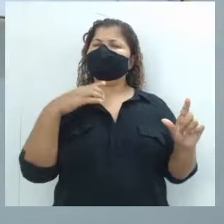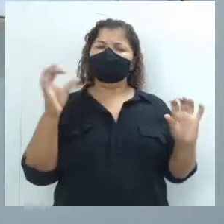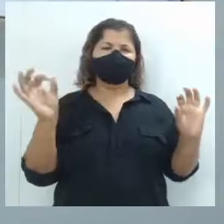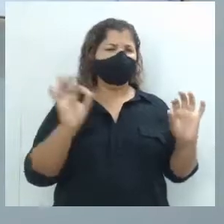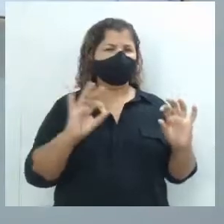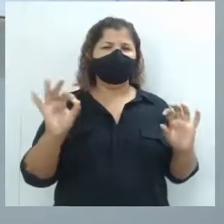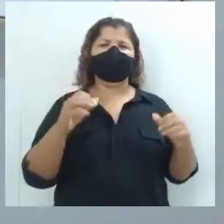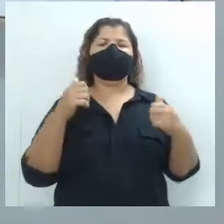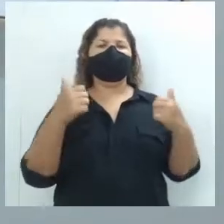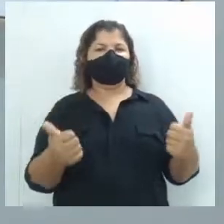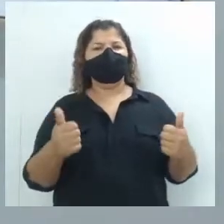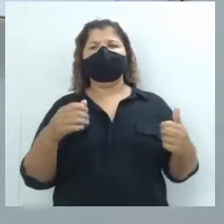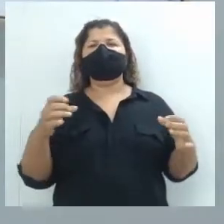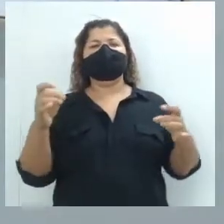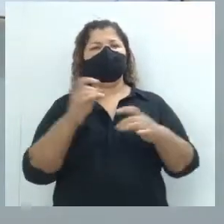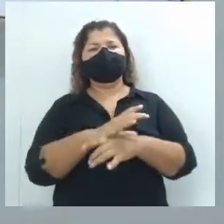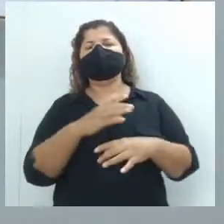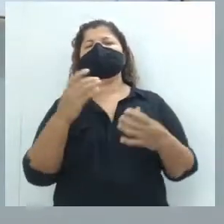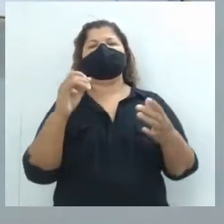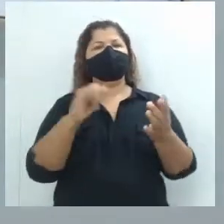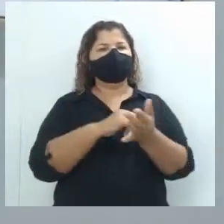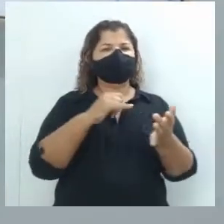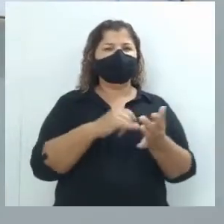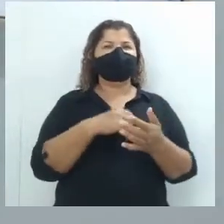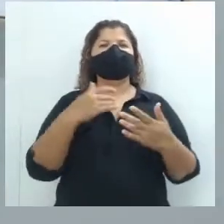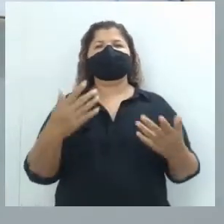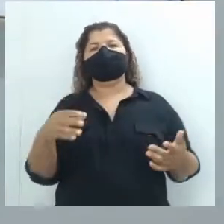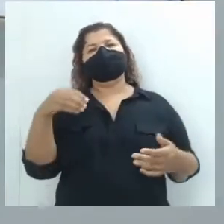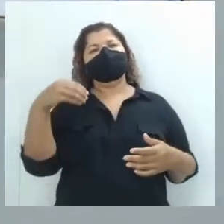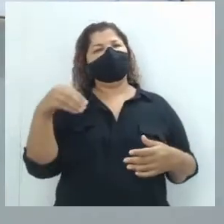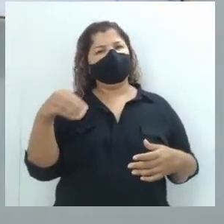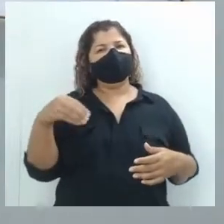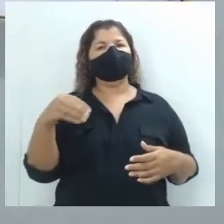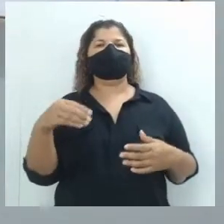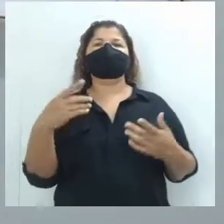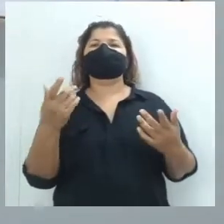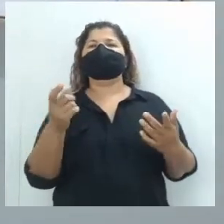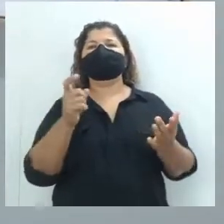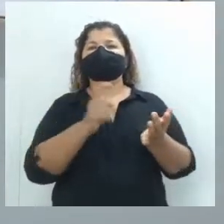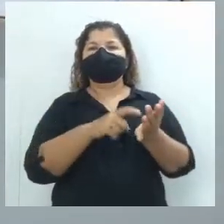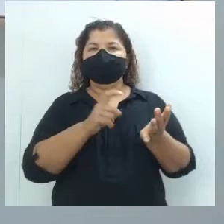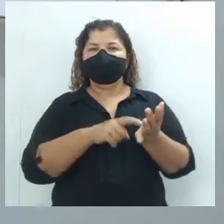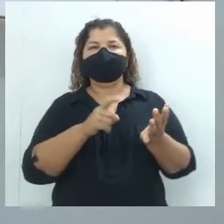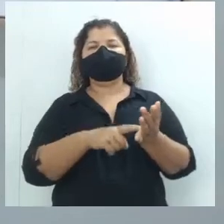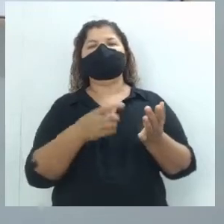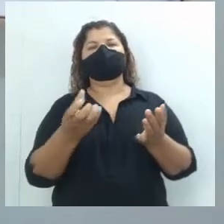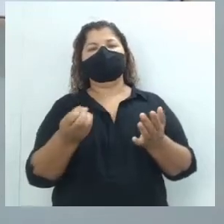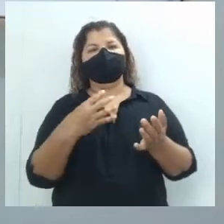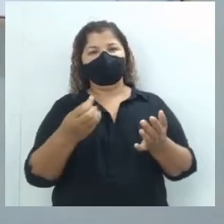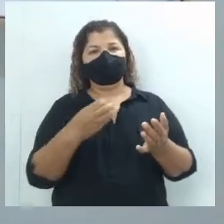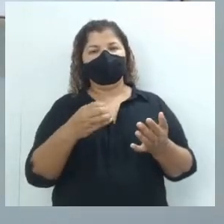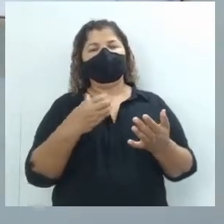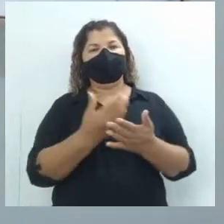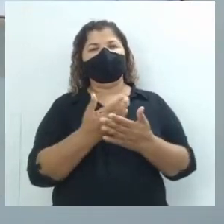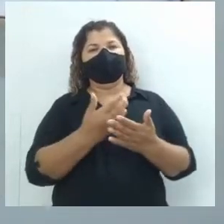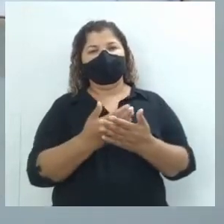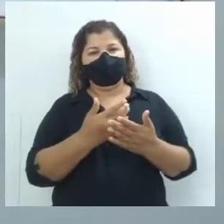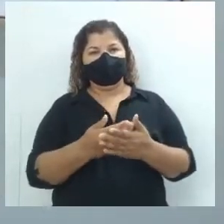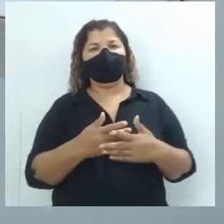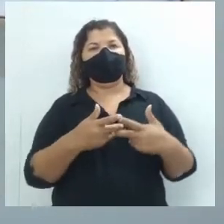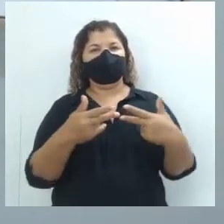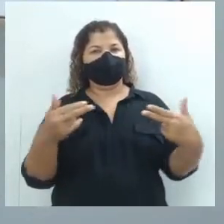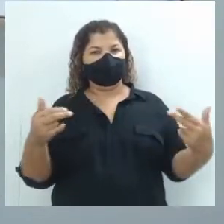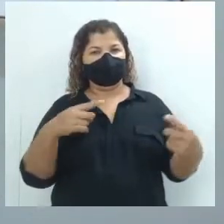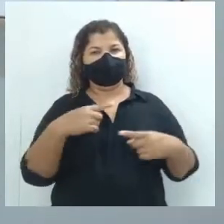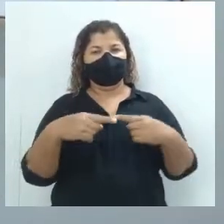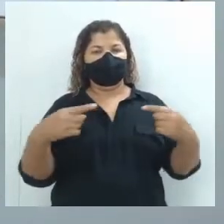porque lá você se inscreve no canal, ativa o sininho, da notificação para receber todas as notificações das aulas em primeira mão. E principalmente